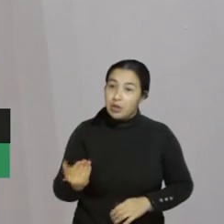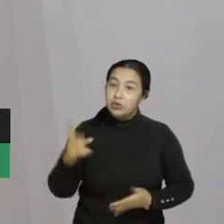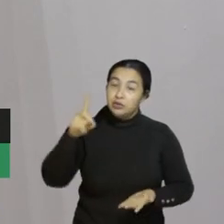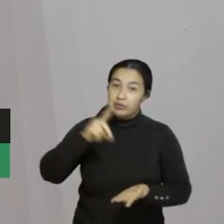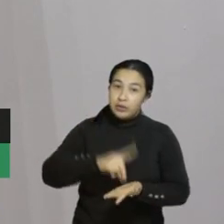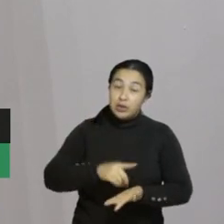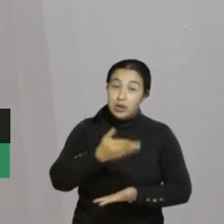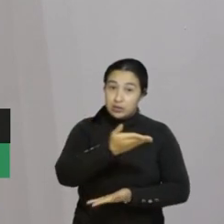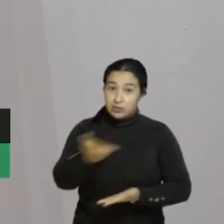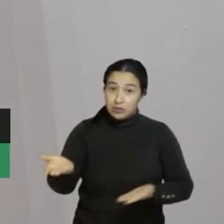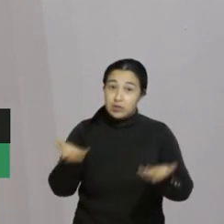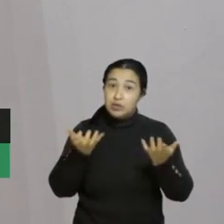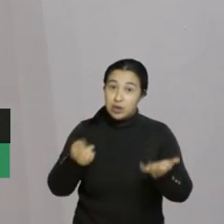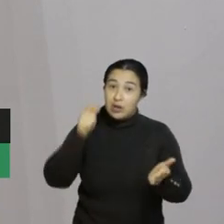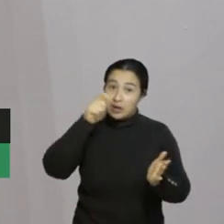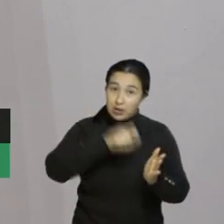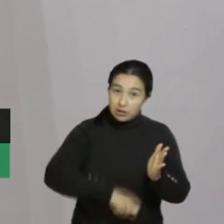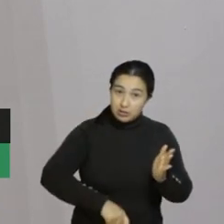quiserem assinar comigo,